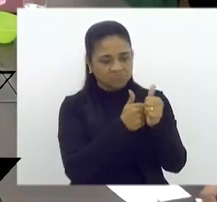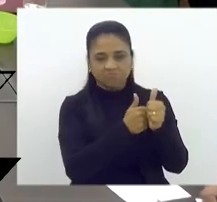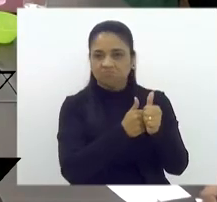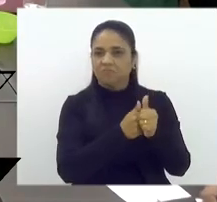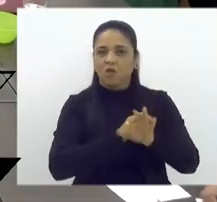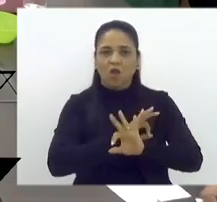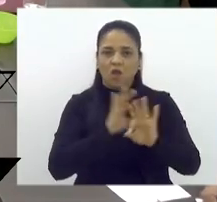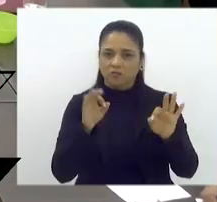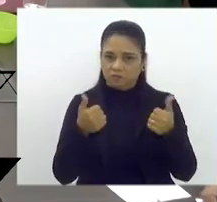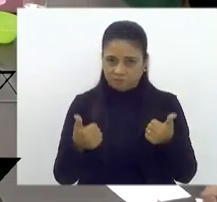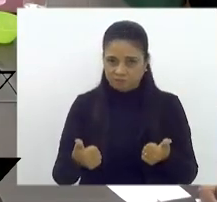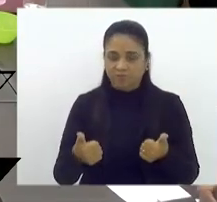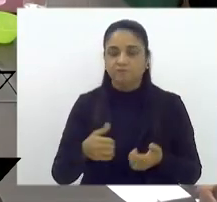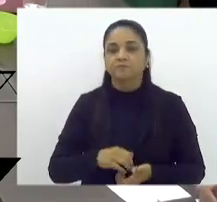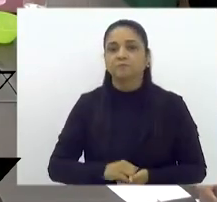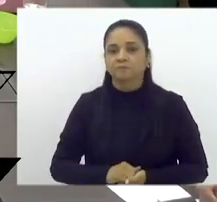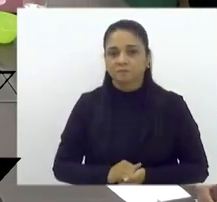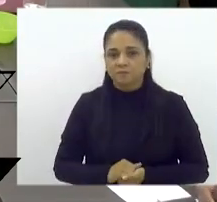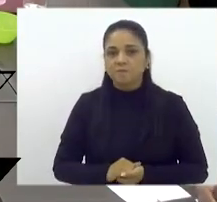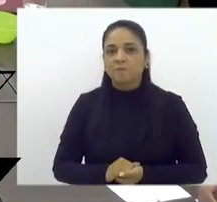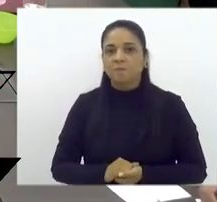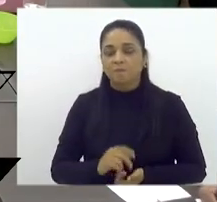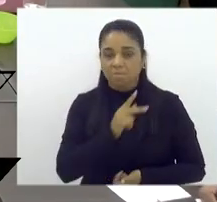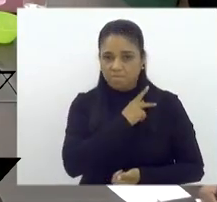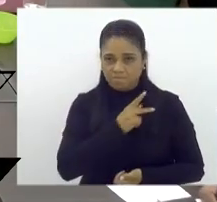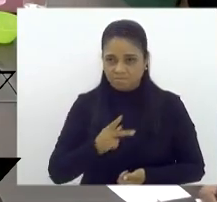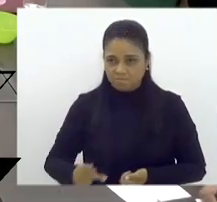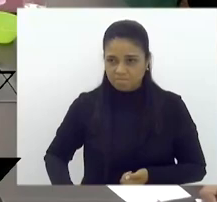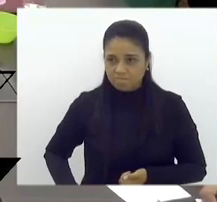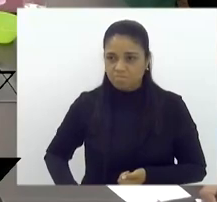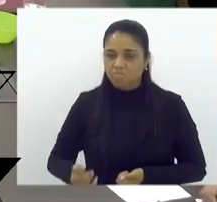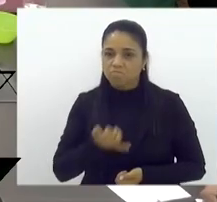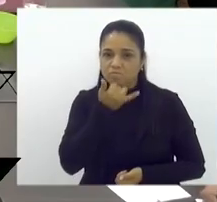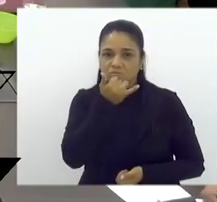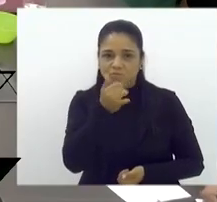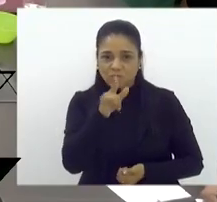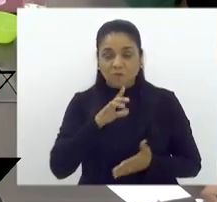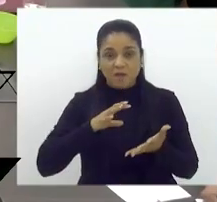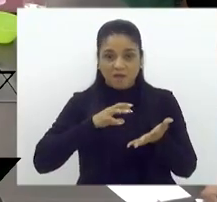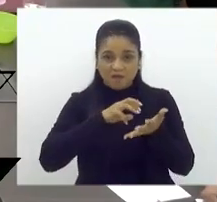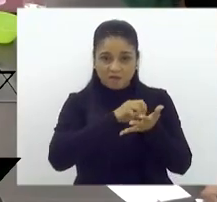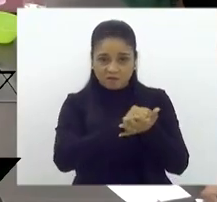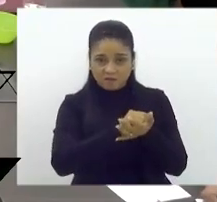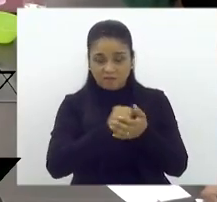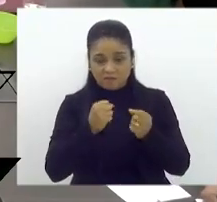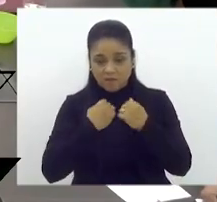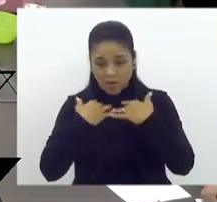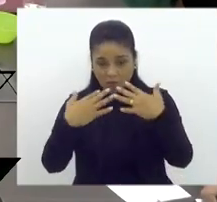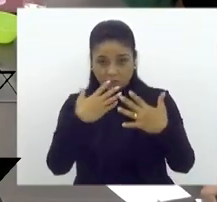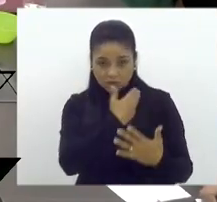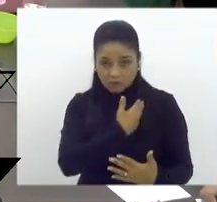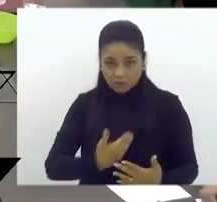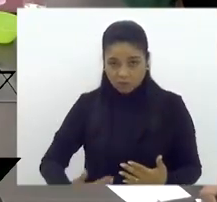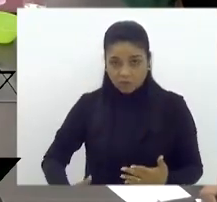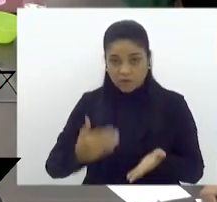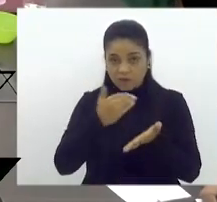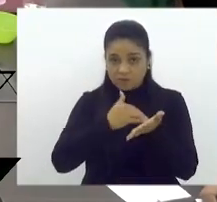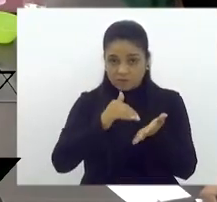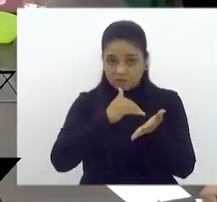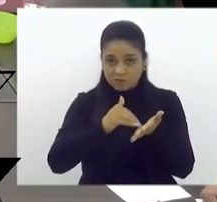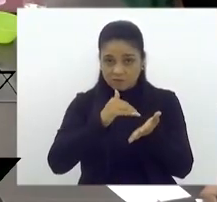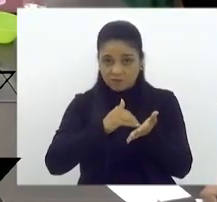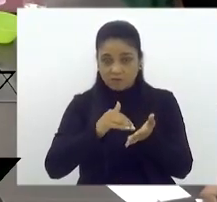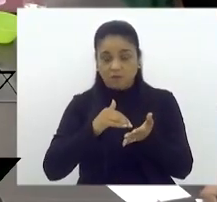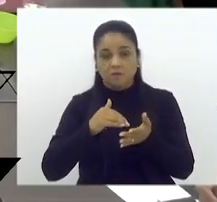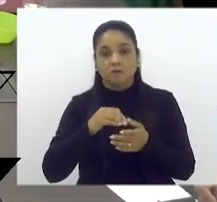transparência. Então, brilhante a lei. Presidente, só para registrar, porque durante a audiência pública, a secretária estadual de